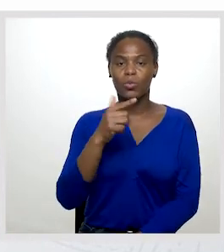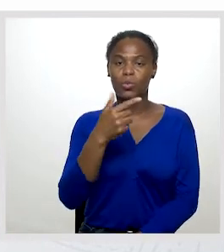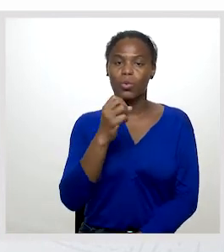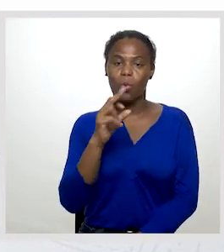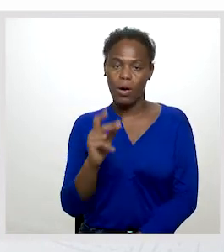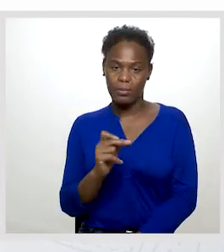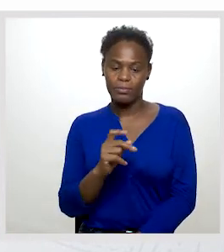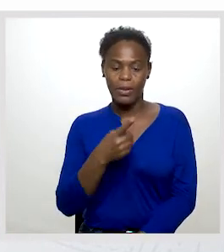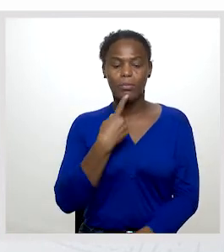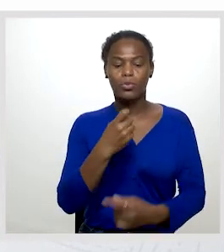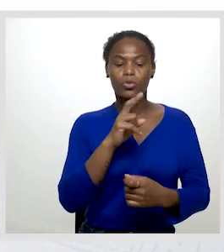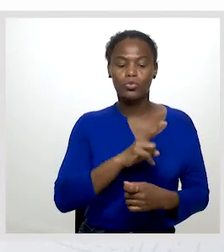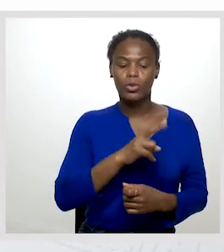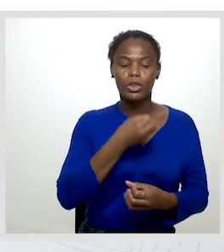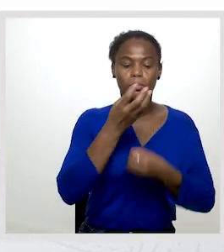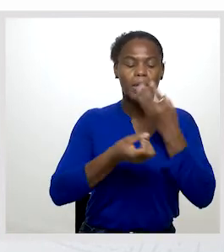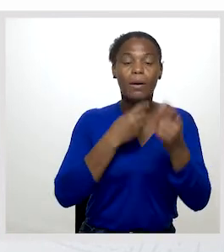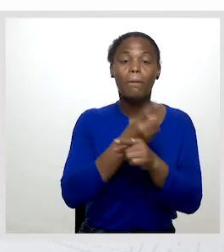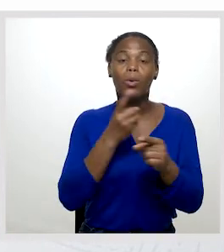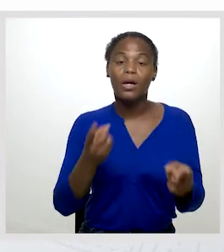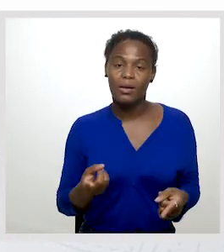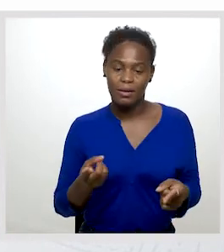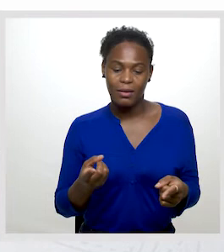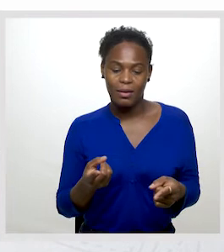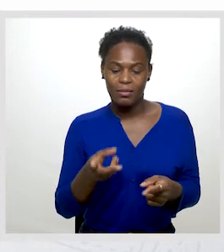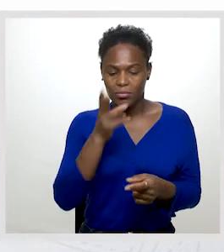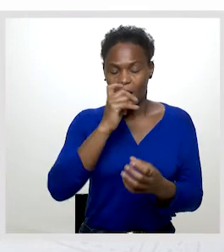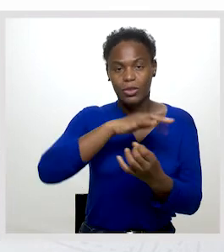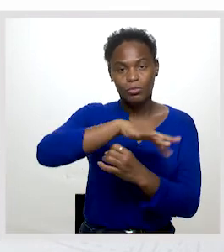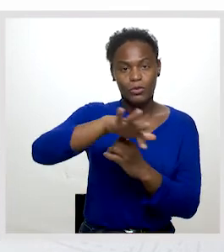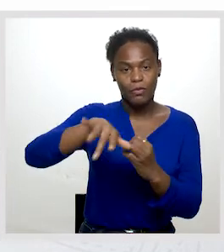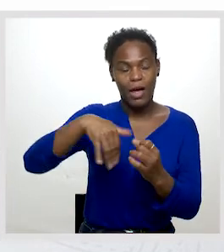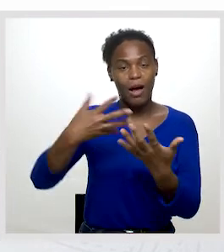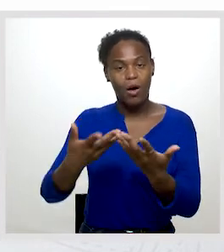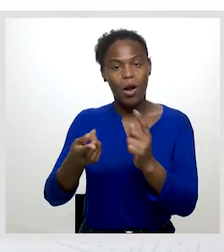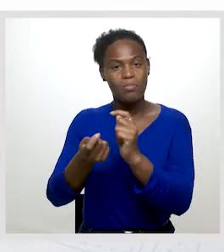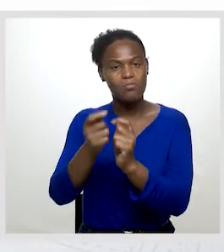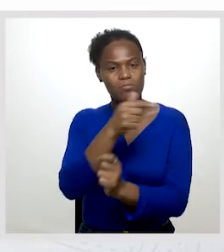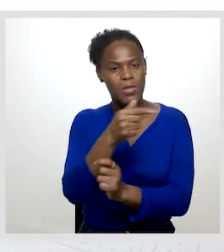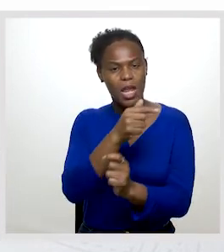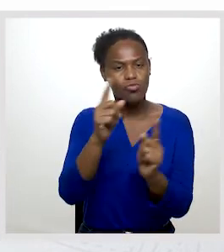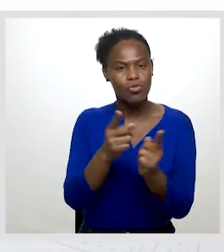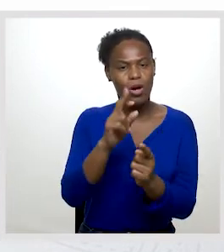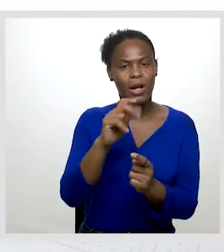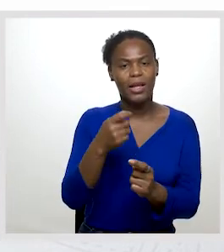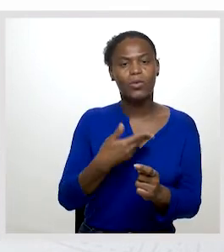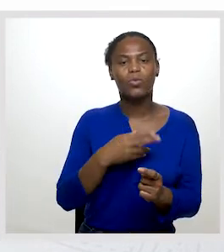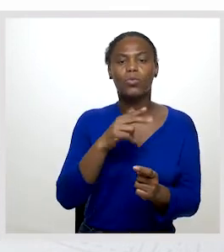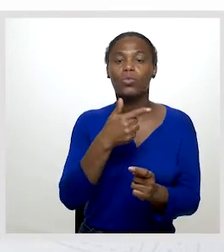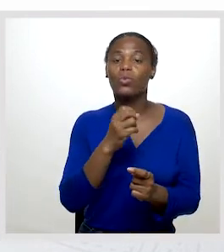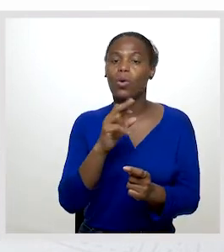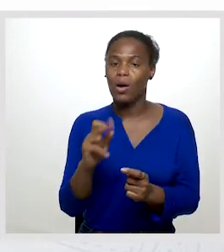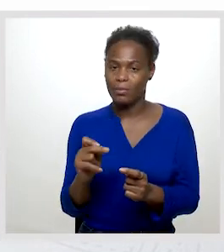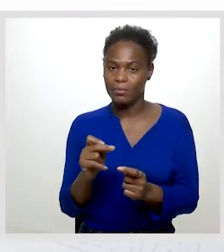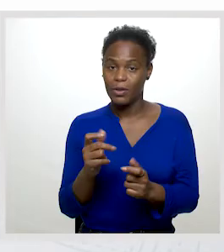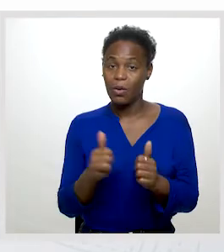E a segunda pergunta: explique o motivo pelo qual a atmosfera passou a ser menos redutora. Com